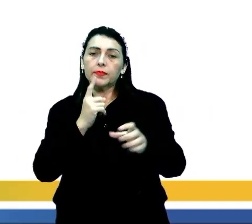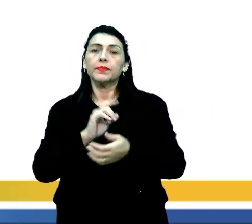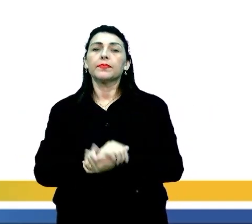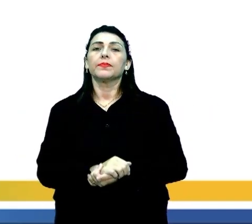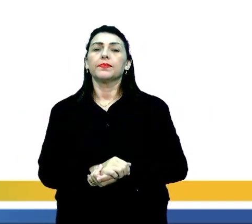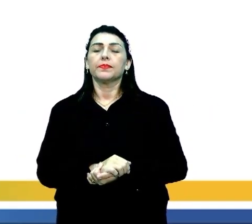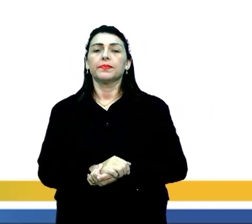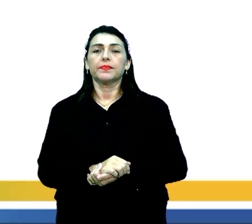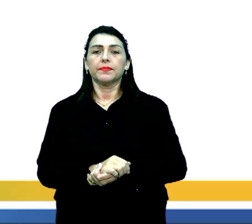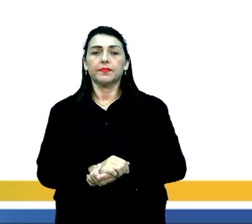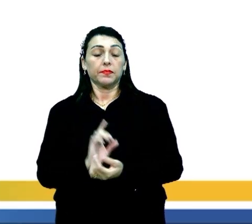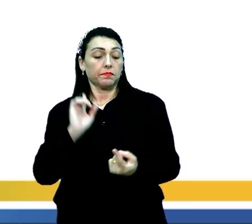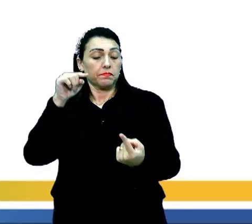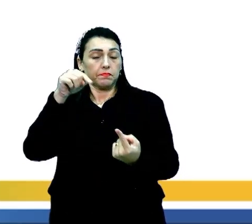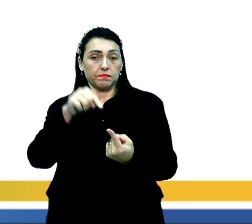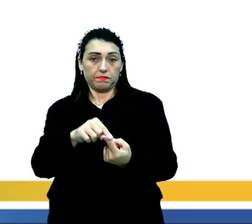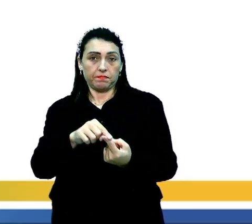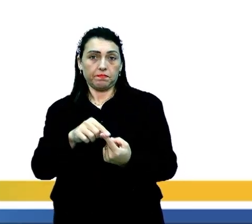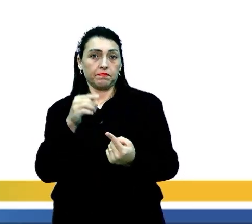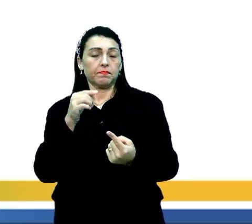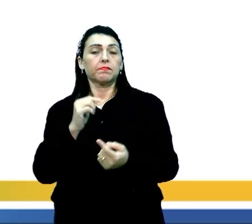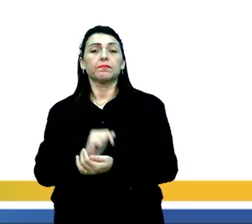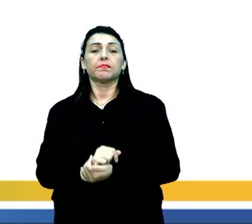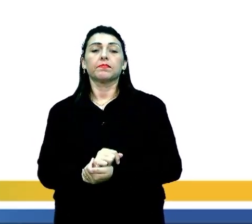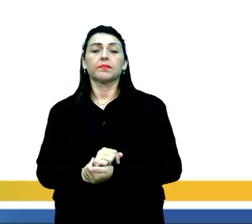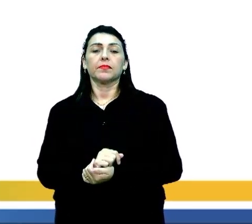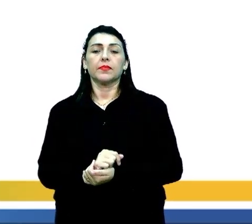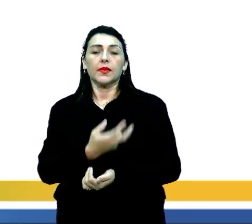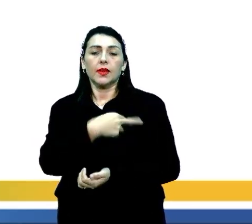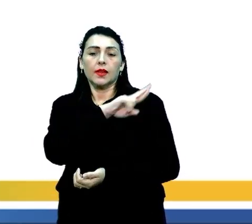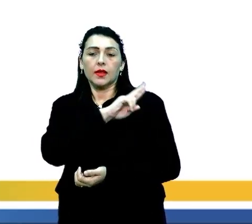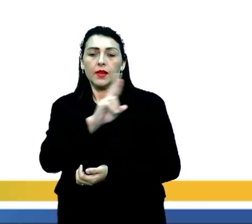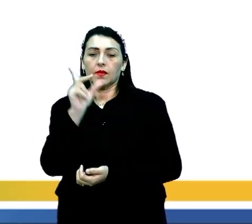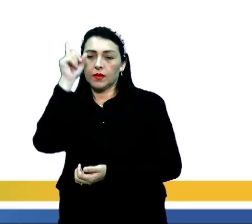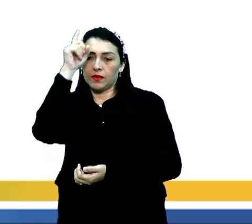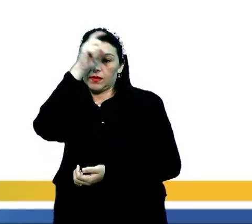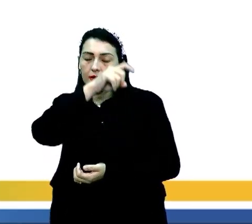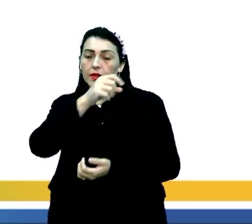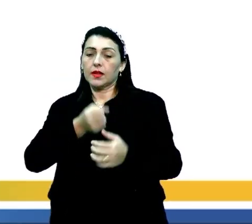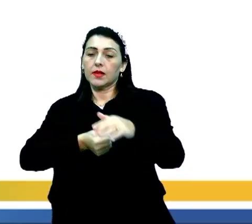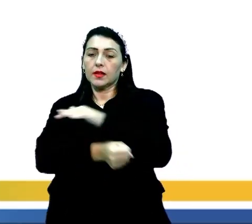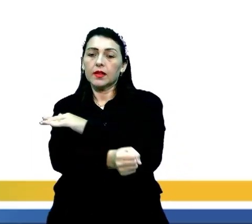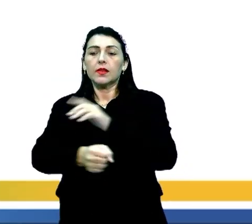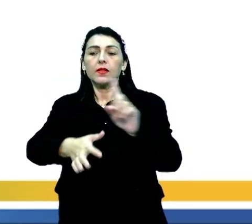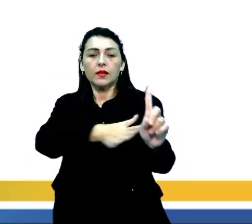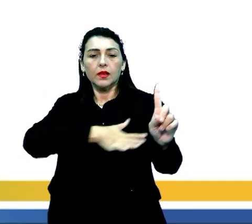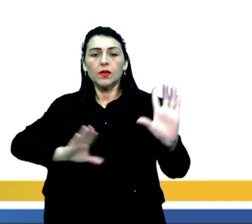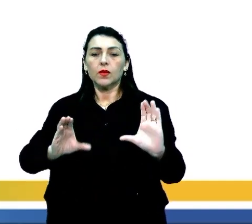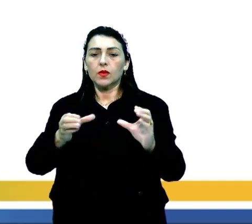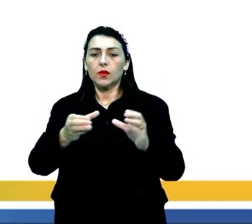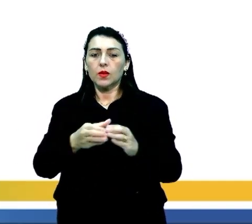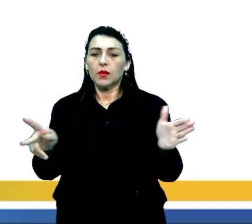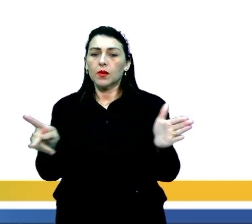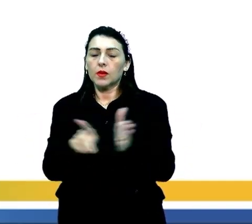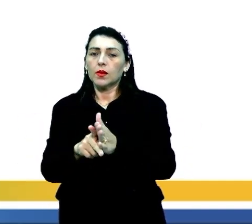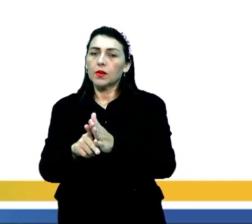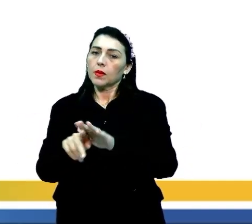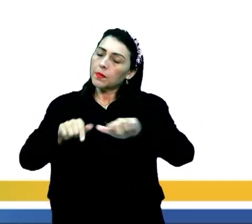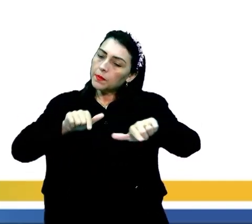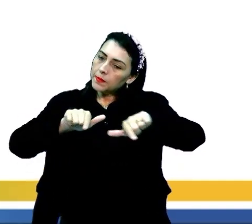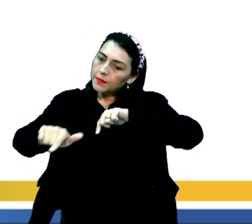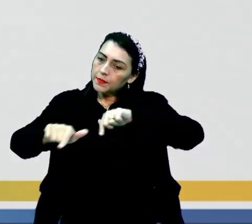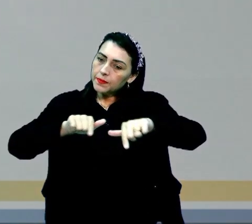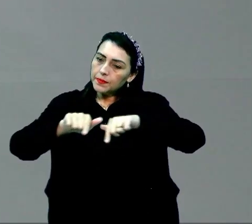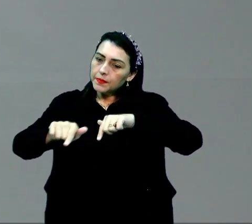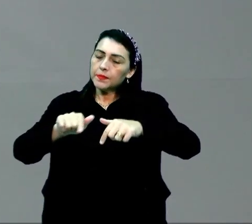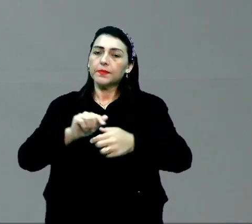dos surdos. Eu estou sendo bem objetiva e bem direta. A qual é responsável pela dificuldade de inserção social desse grupo,